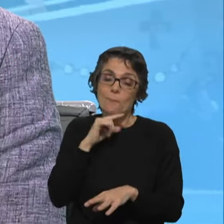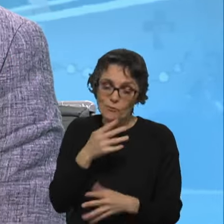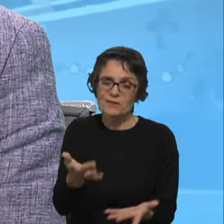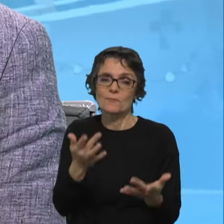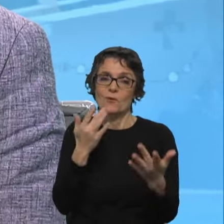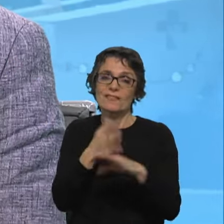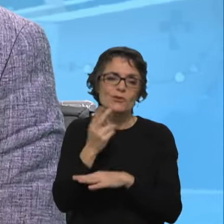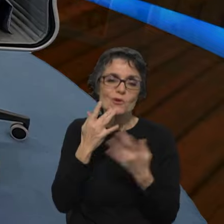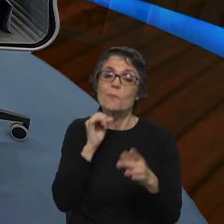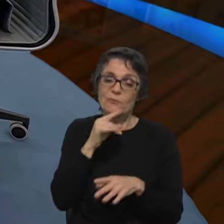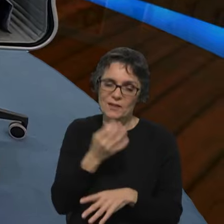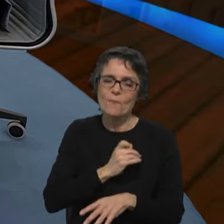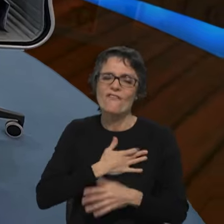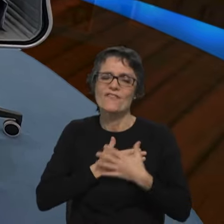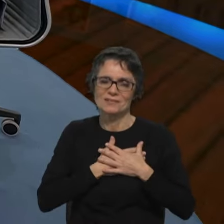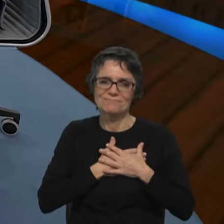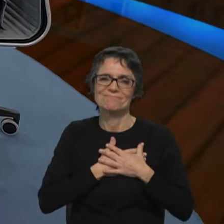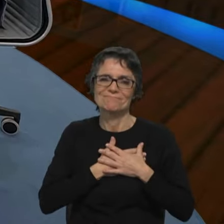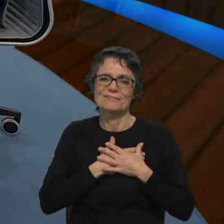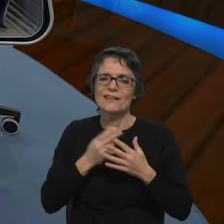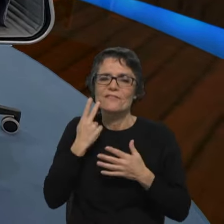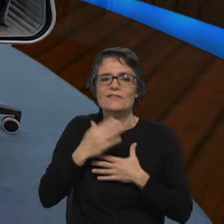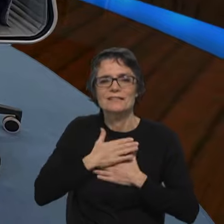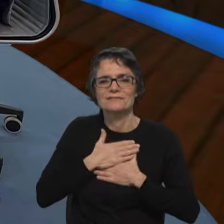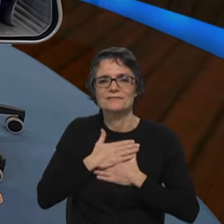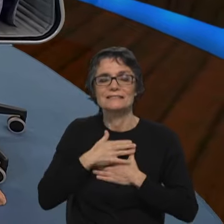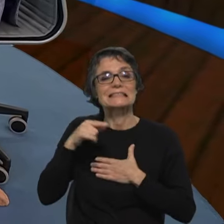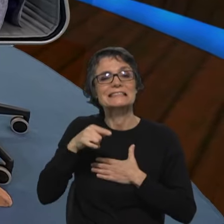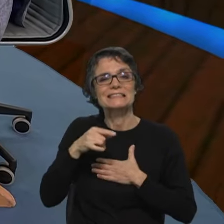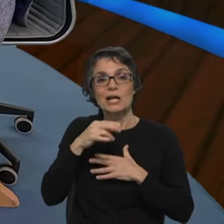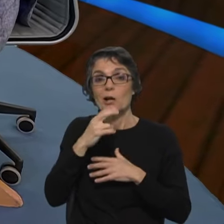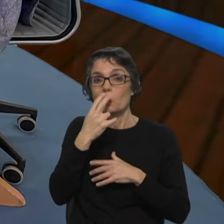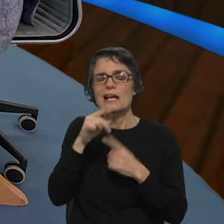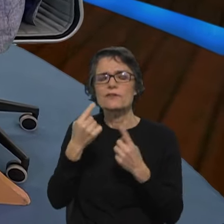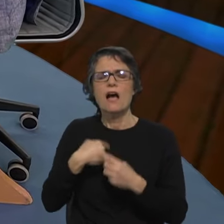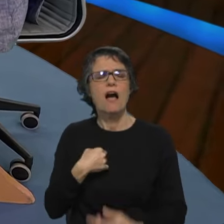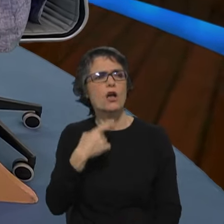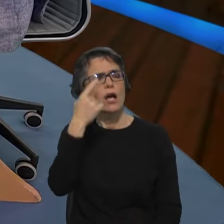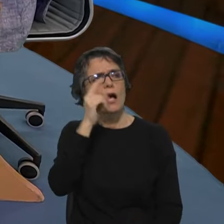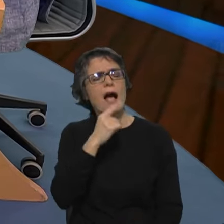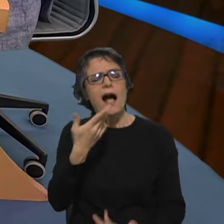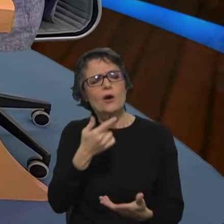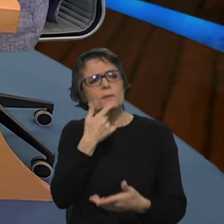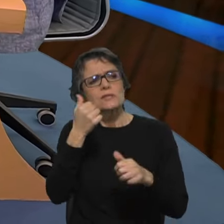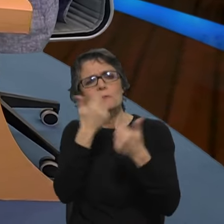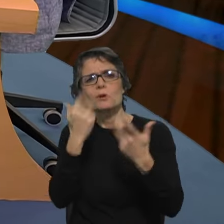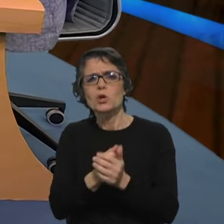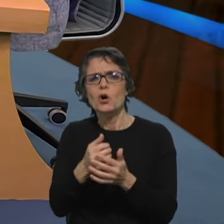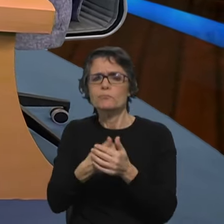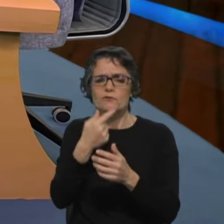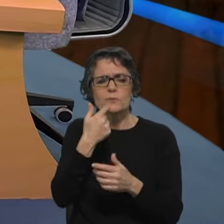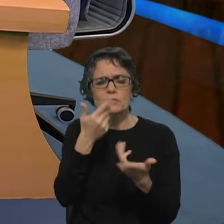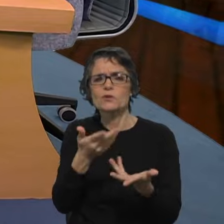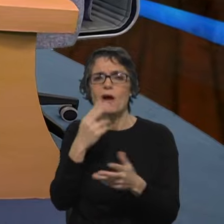teatro. E é curioso, porque depois no contacto com eles, vemos como tantas vezes dizem ah, não tinha percebido esta passagem do Evangelho. Ah, afinal,